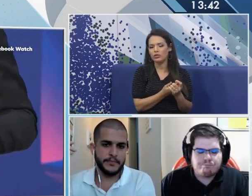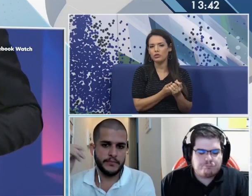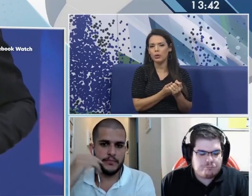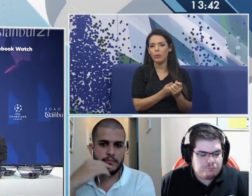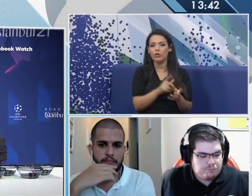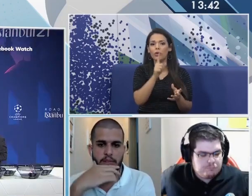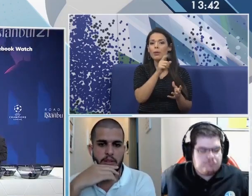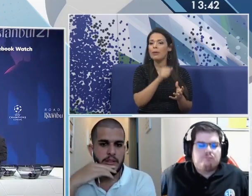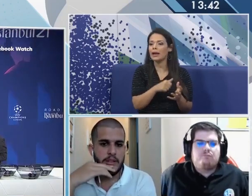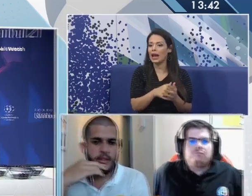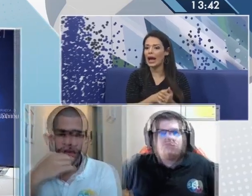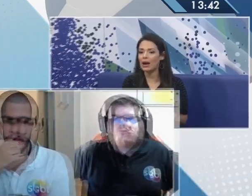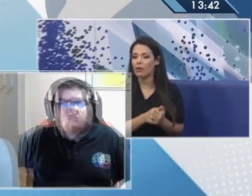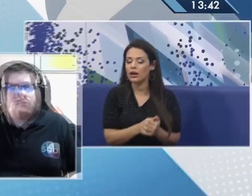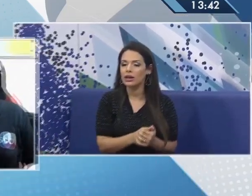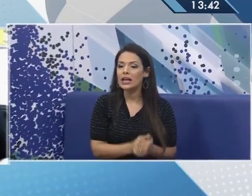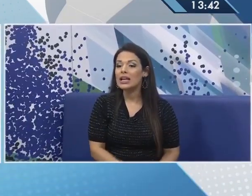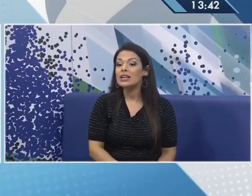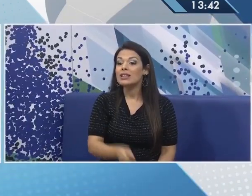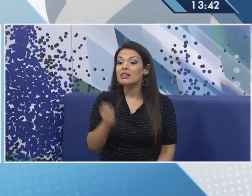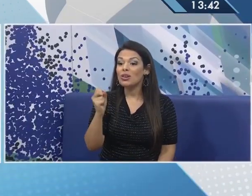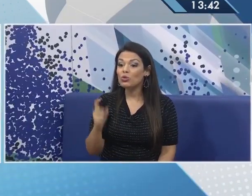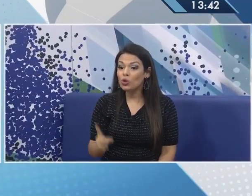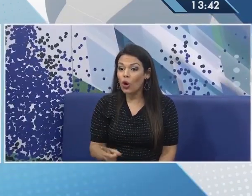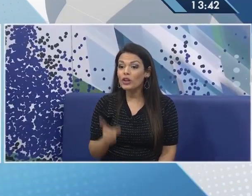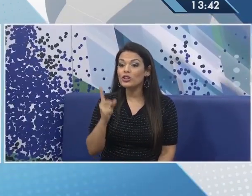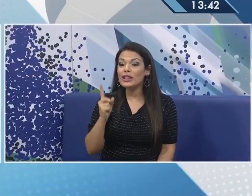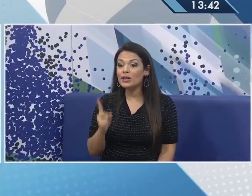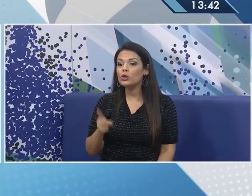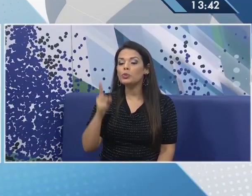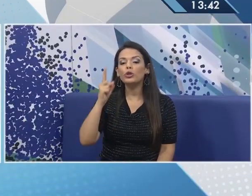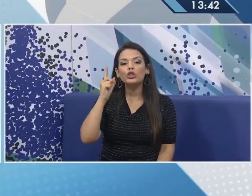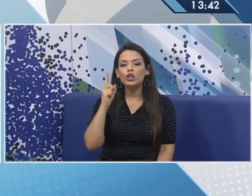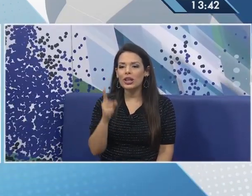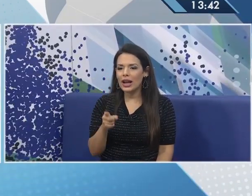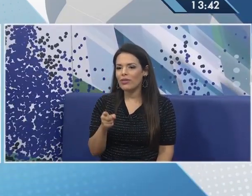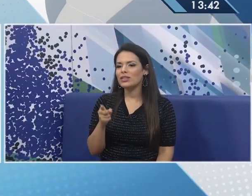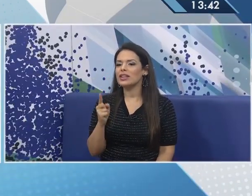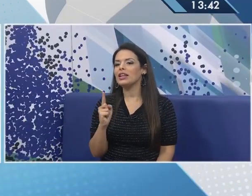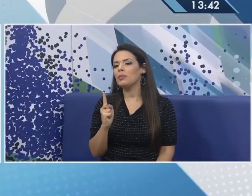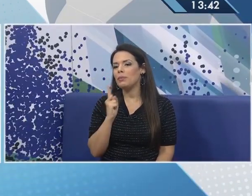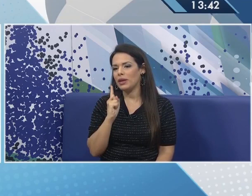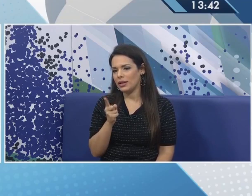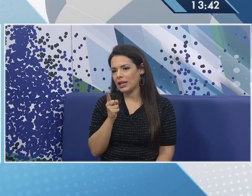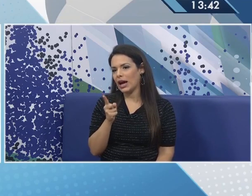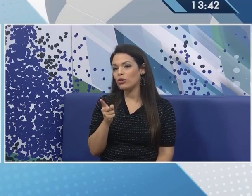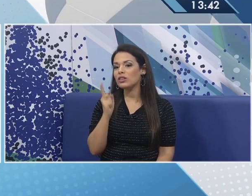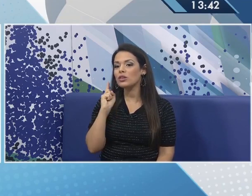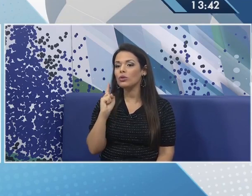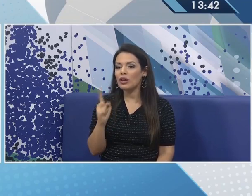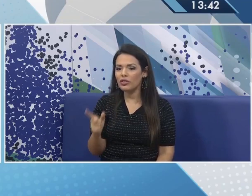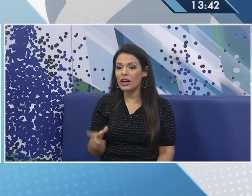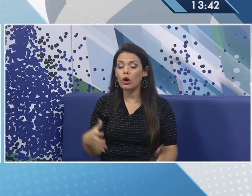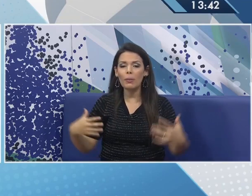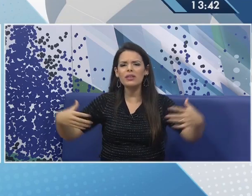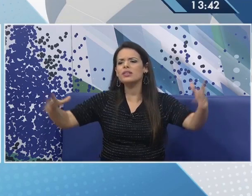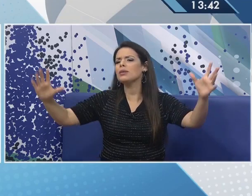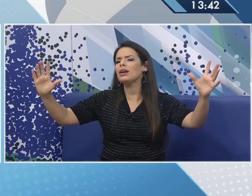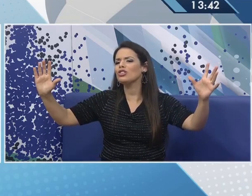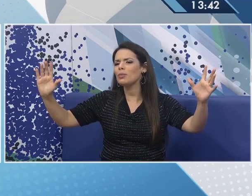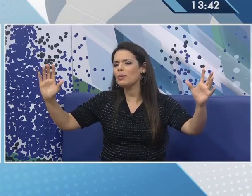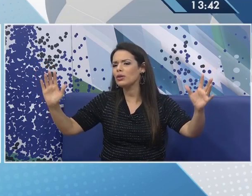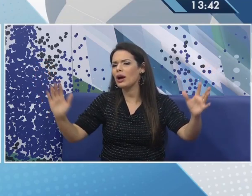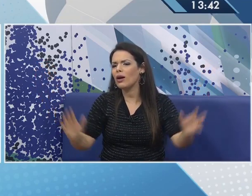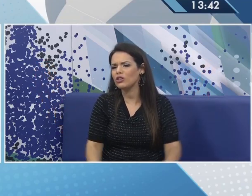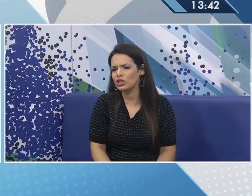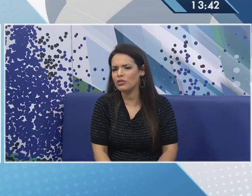o Barça não vive um bom momento. Vamos beber aquela água? Aguinha. São 2 litros por dia que você tem que beber, tá? Hoje é segunda-feira, começa a